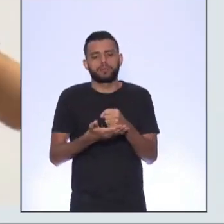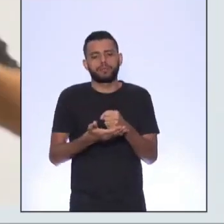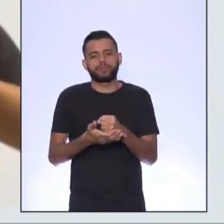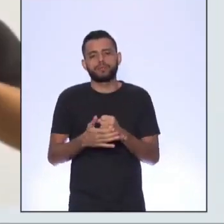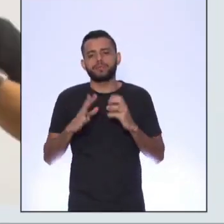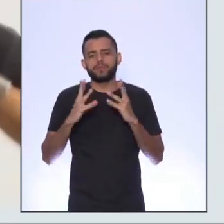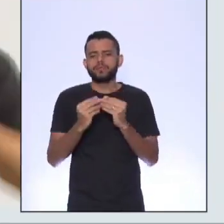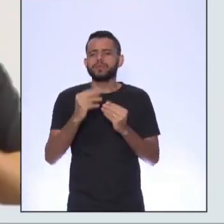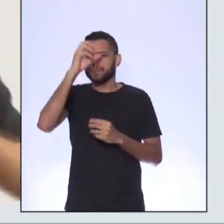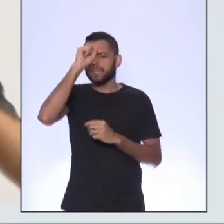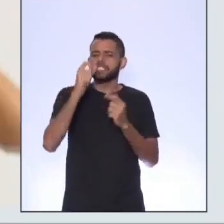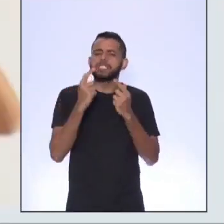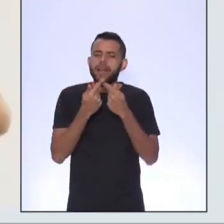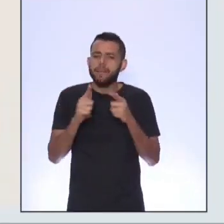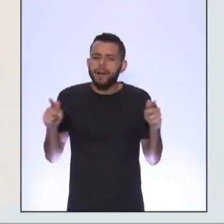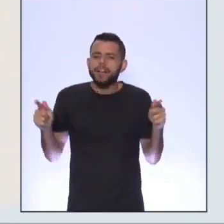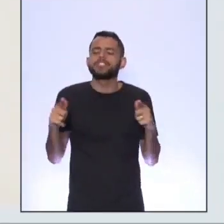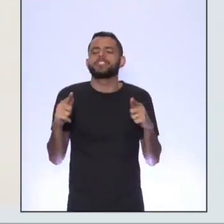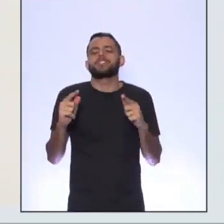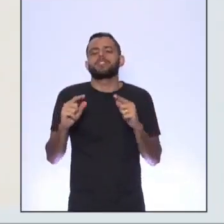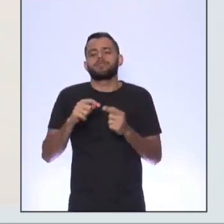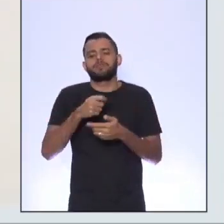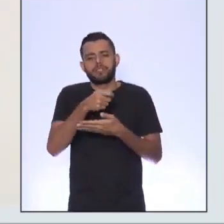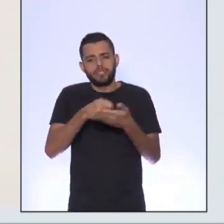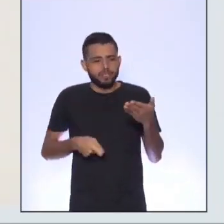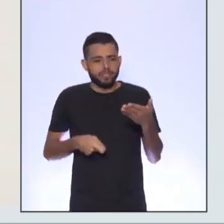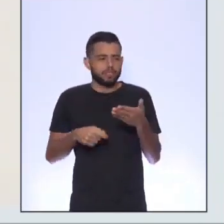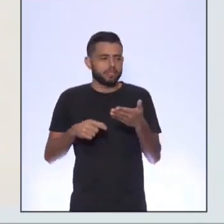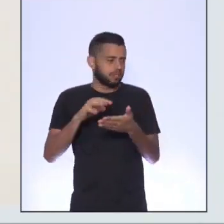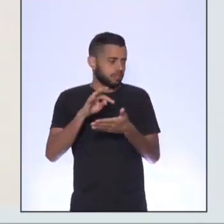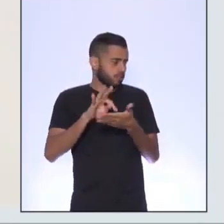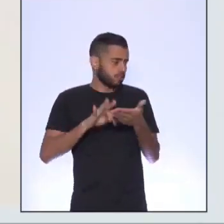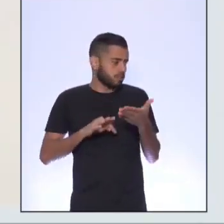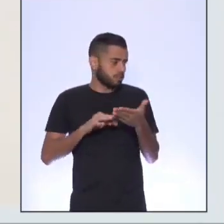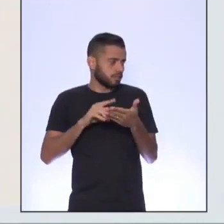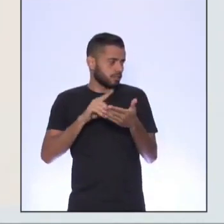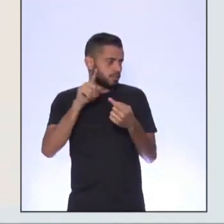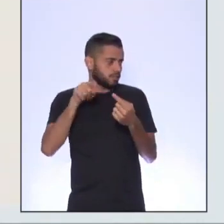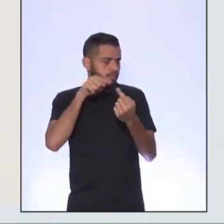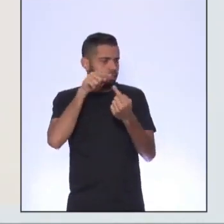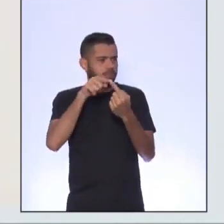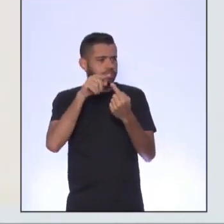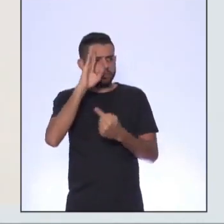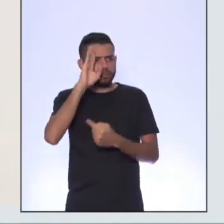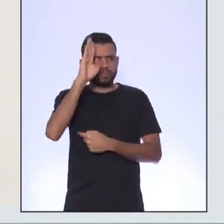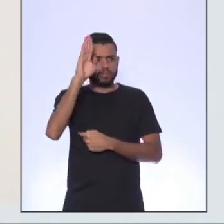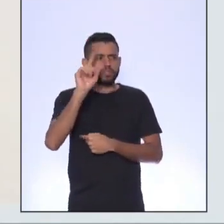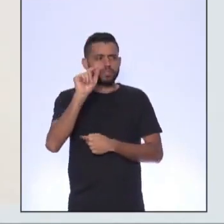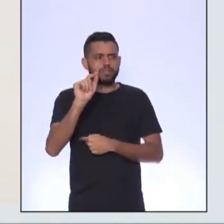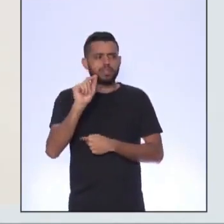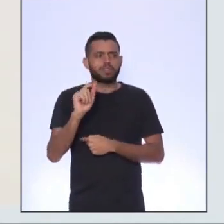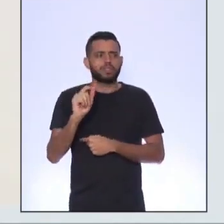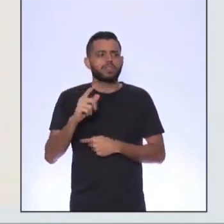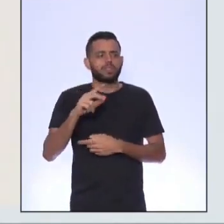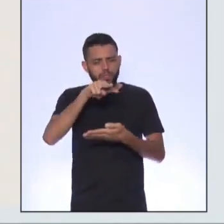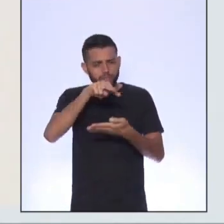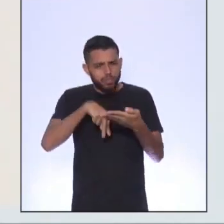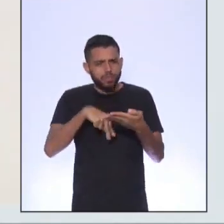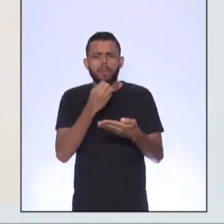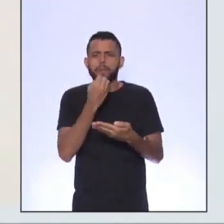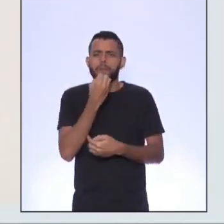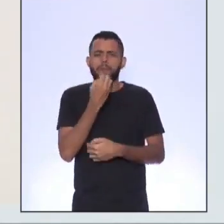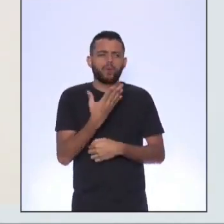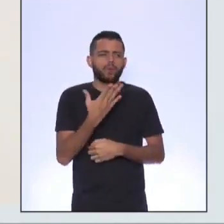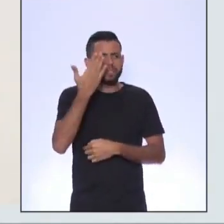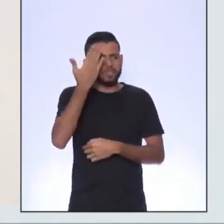na gramática, na literatura, na redação, tem por objetivo principal te capacitar para fazer uma boa leitura, para